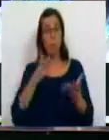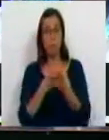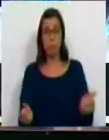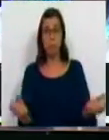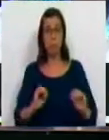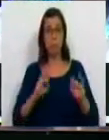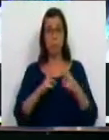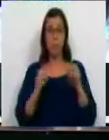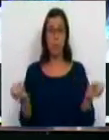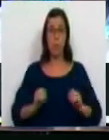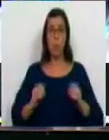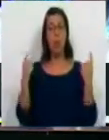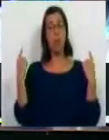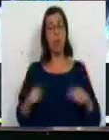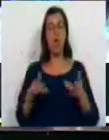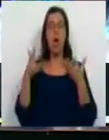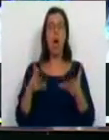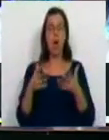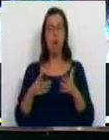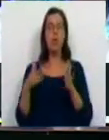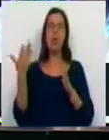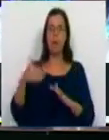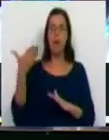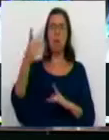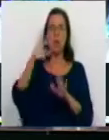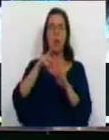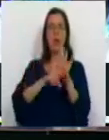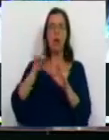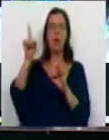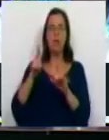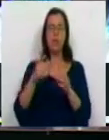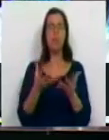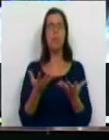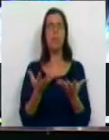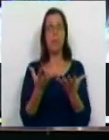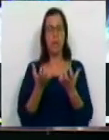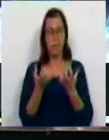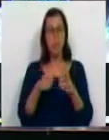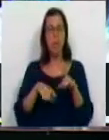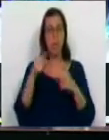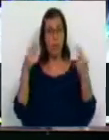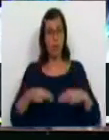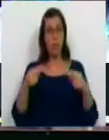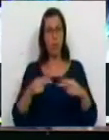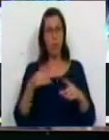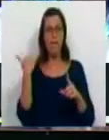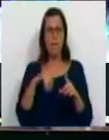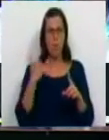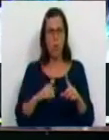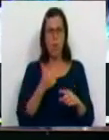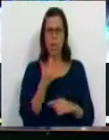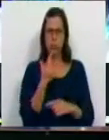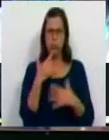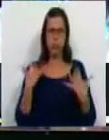resolve nenhum problema, além de ter ajudado a legitimar um regime que tem recebido refugiados nas suas fronteiras com violência